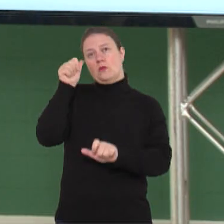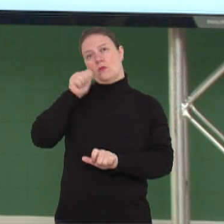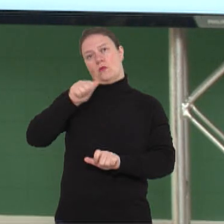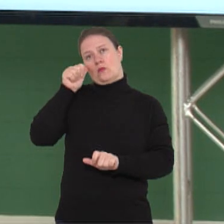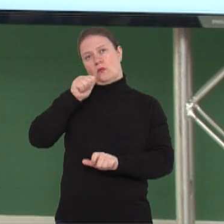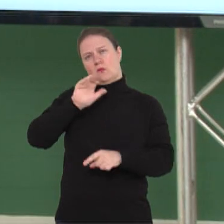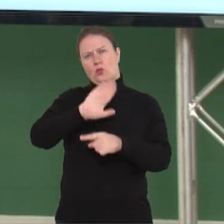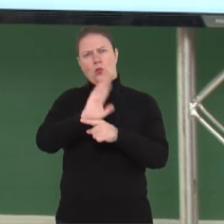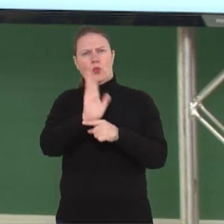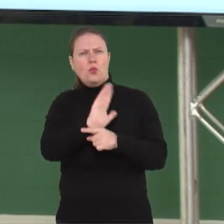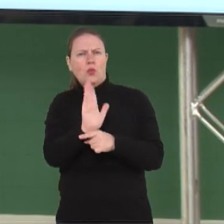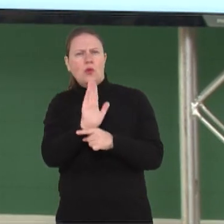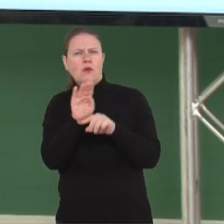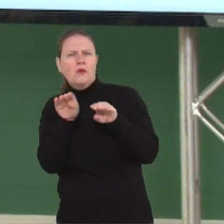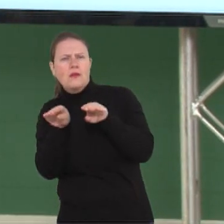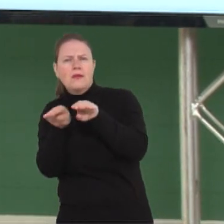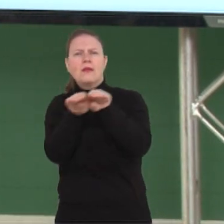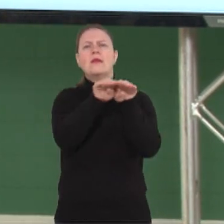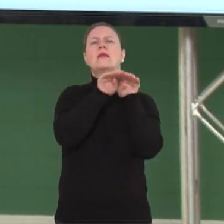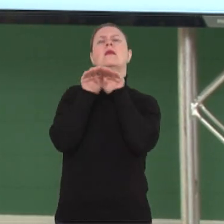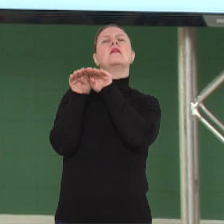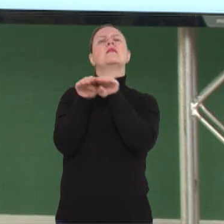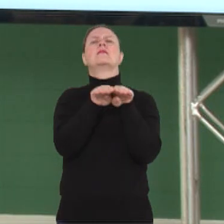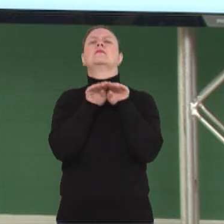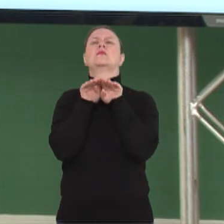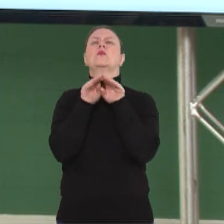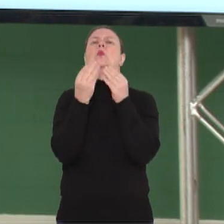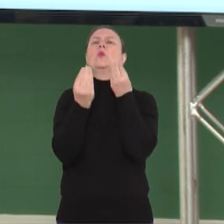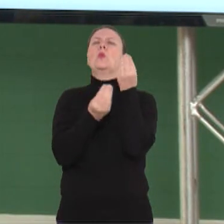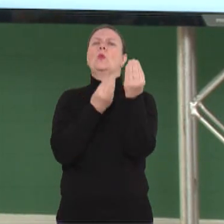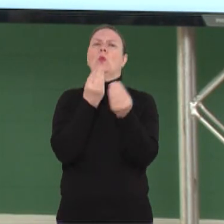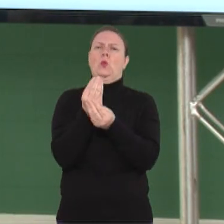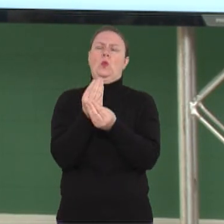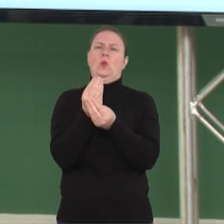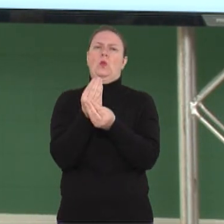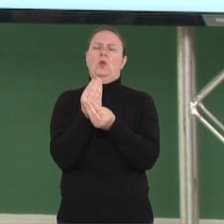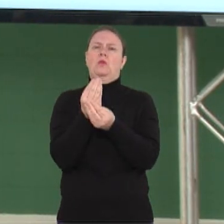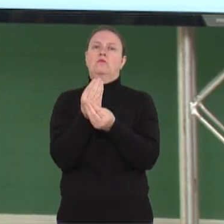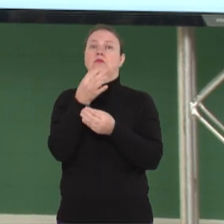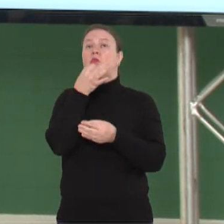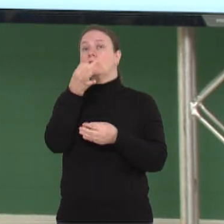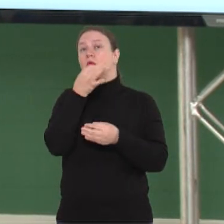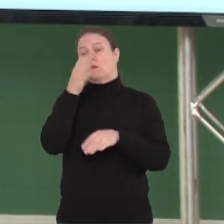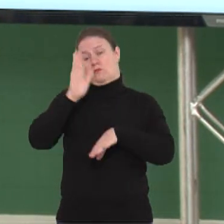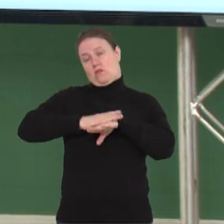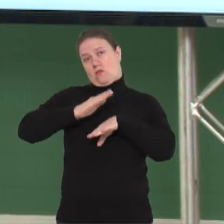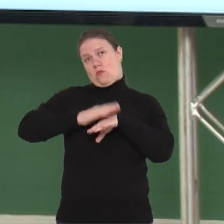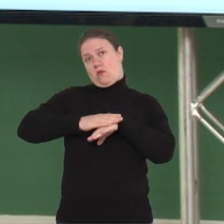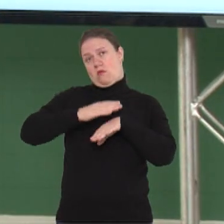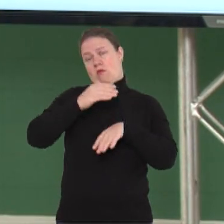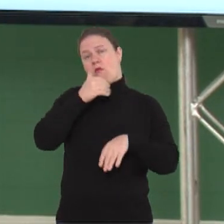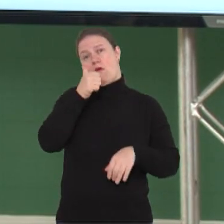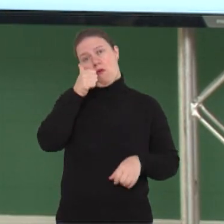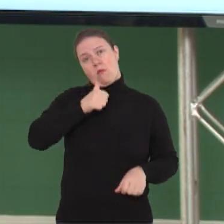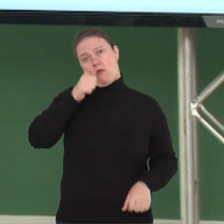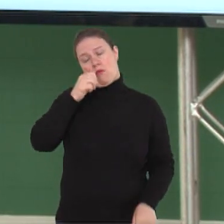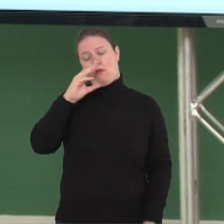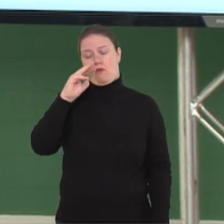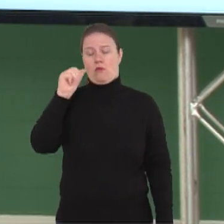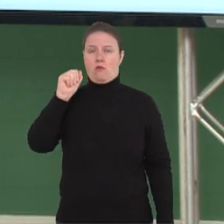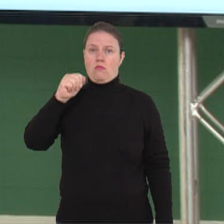filme equilibrar a história é uma opinião da Camila. A Camila que considera que há um equilíbrio